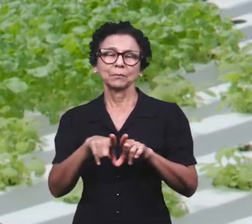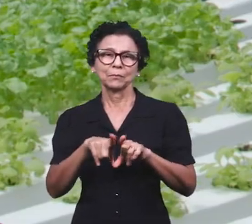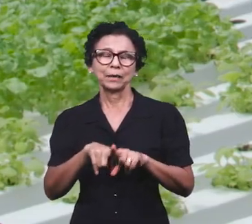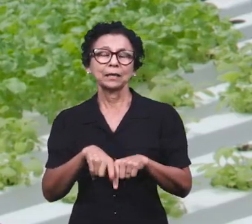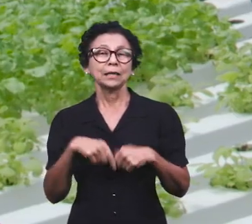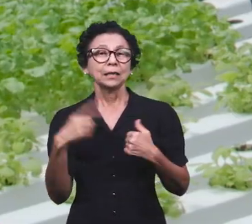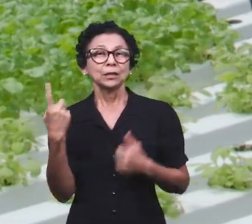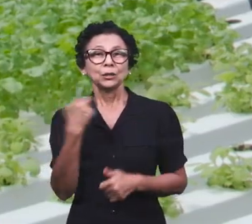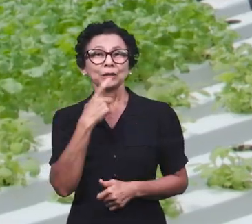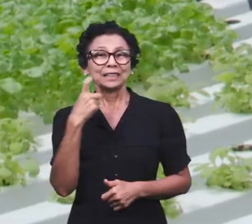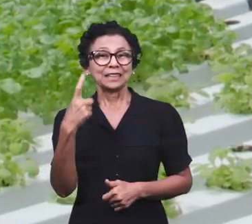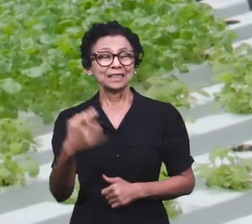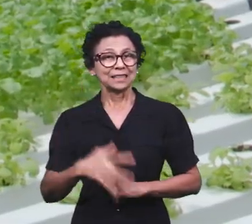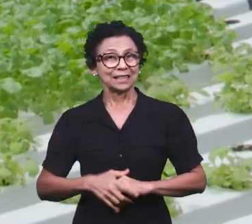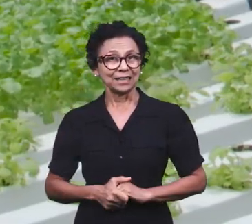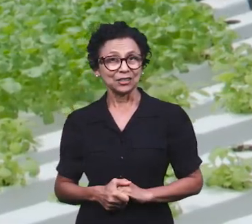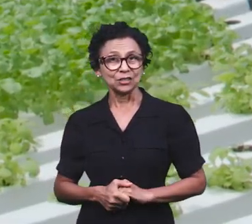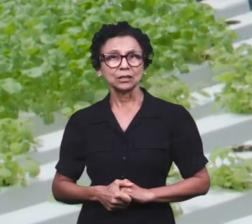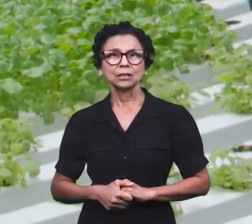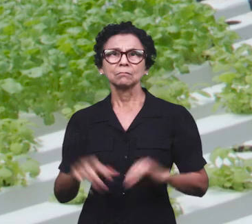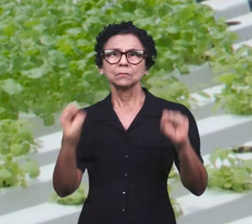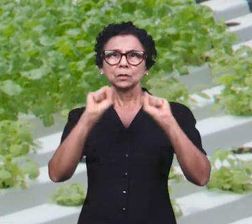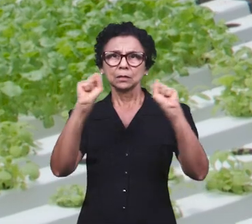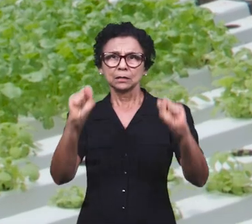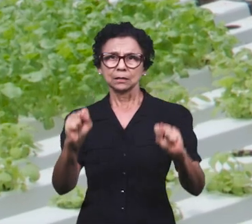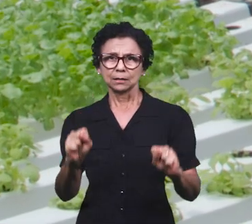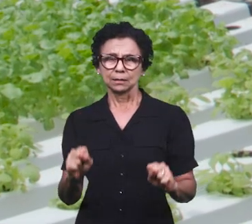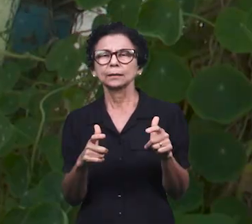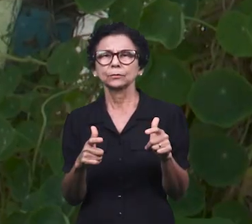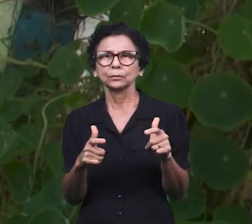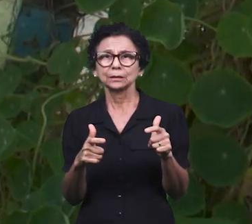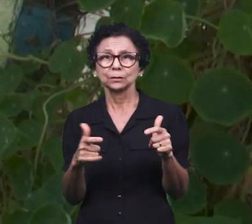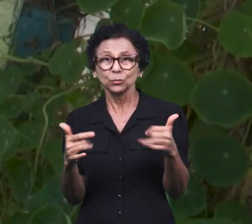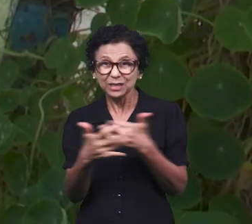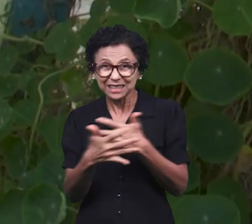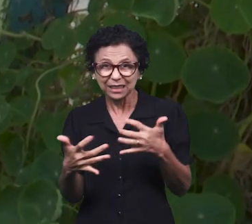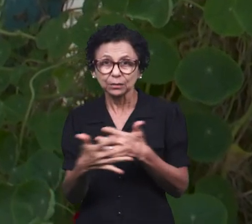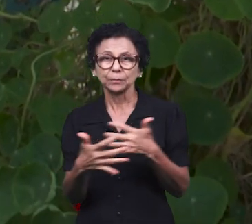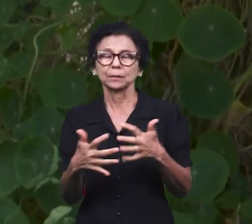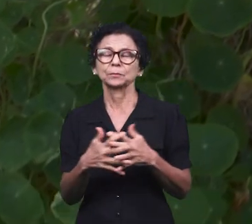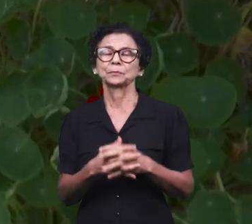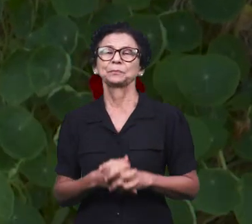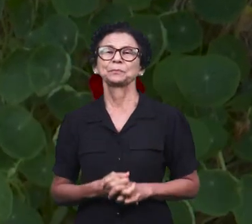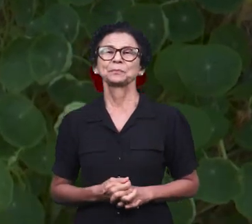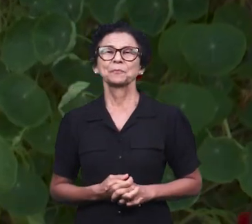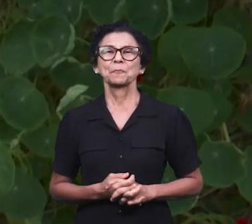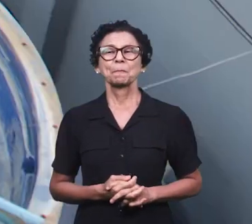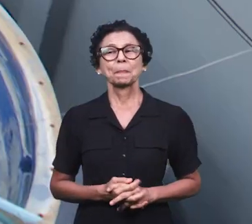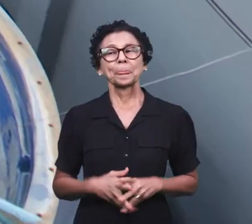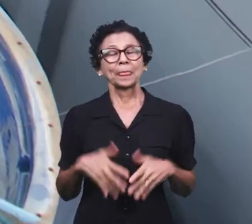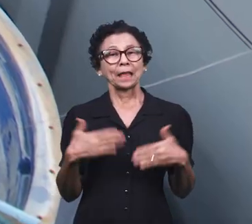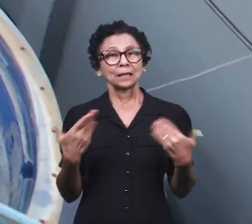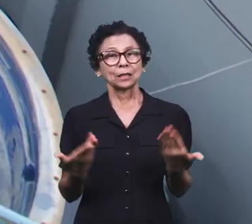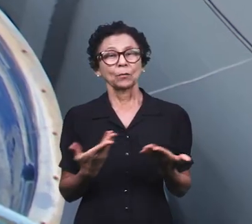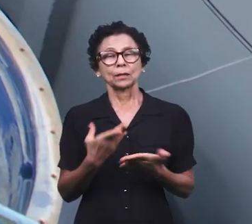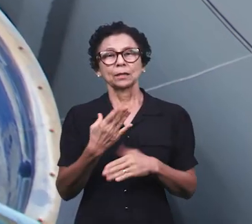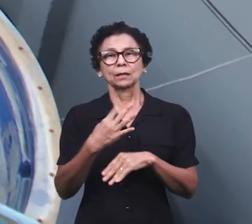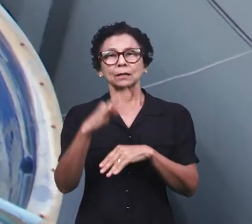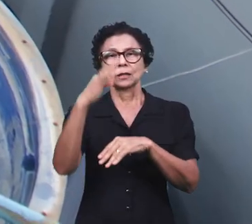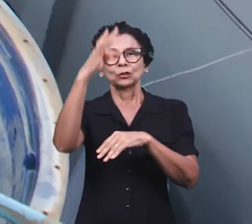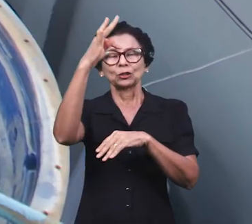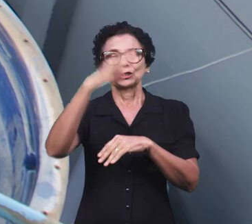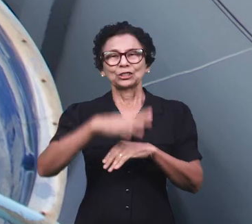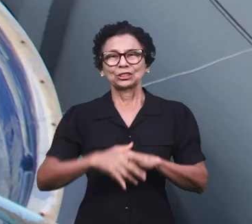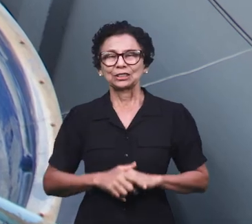sua integração no sistema econômico e ecológico urbano. Aqui, o agronegócio e a tecnologia caminham